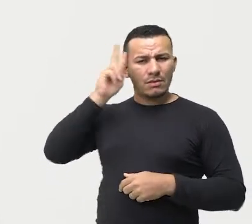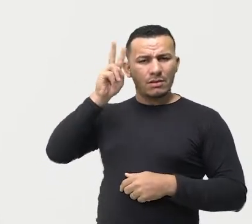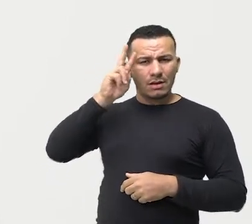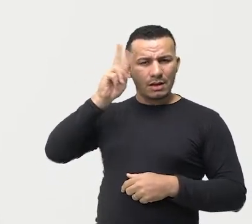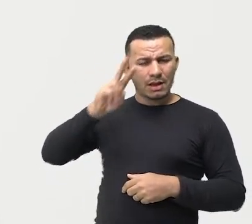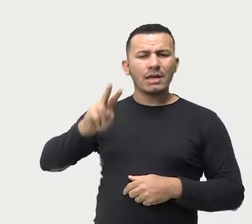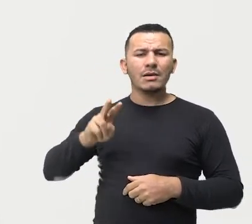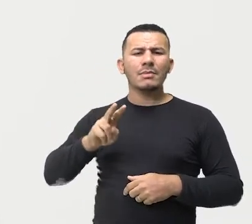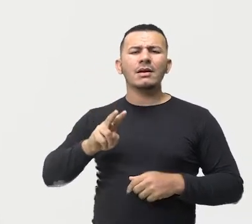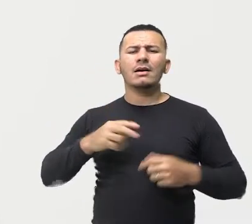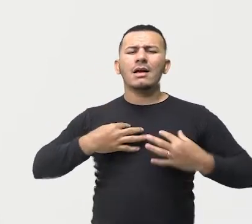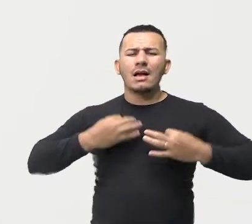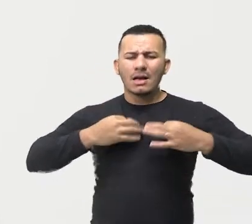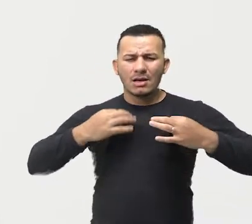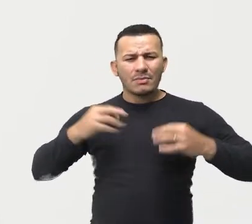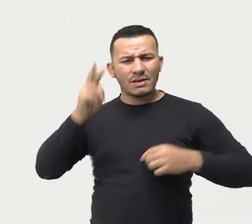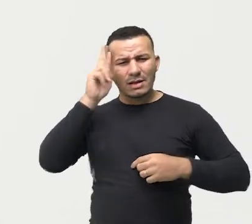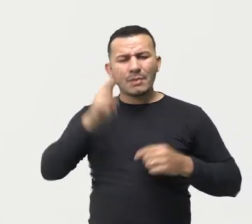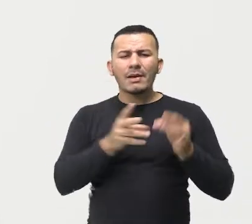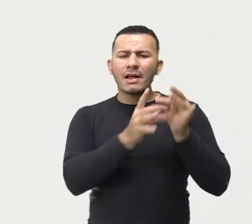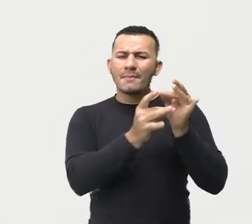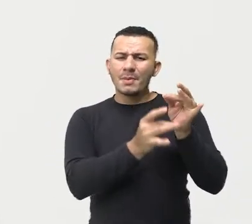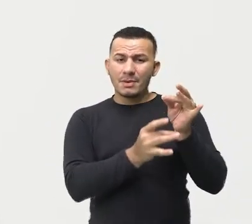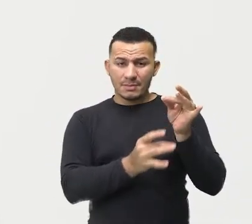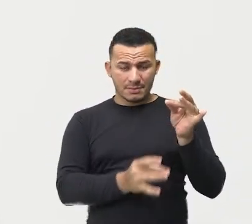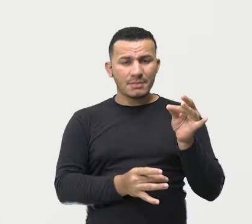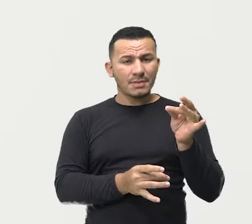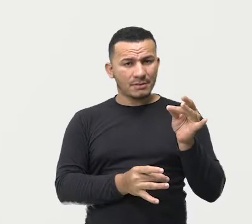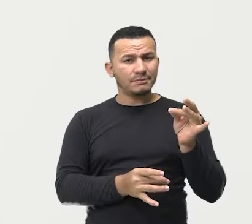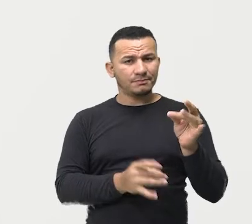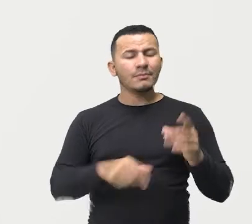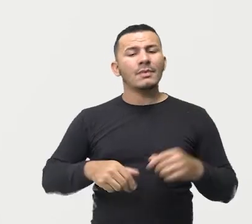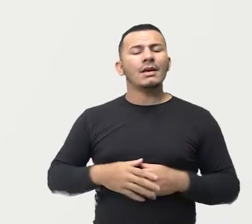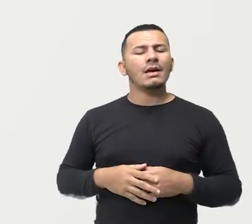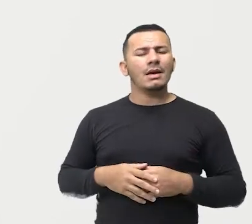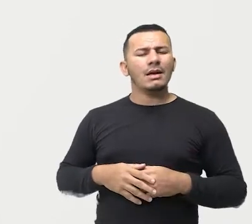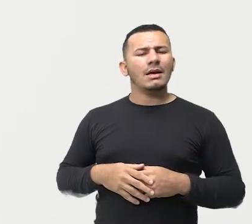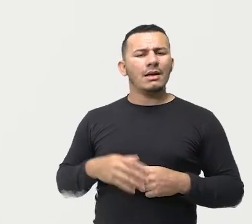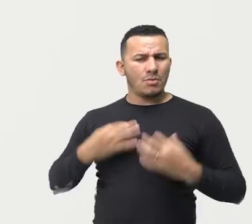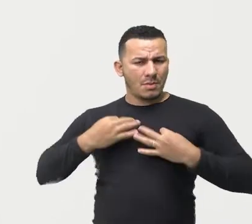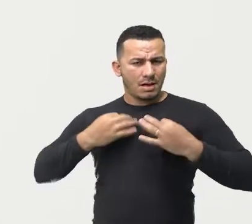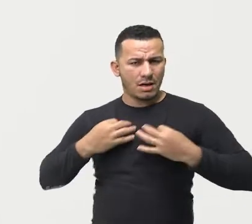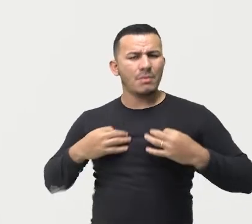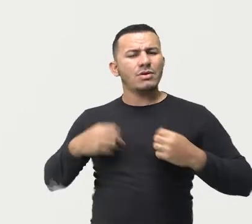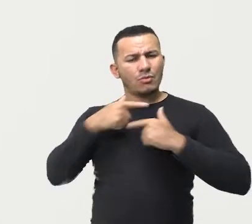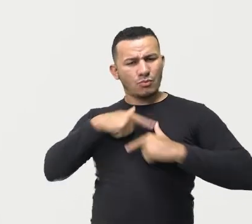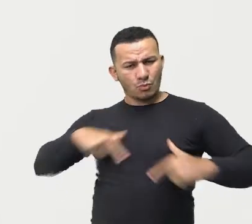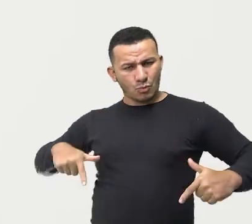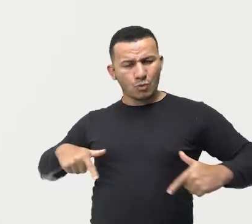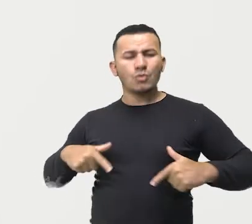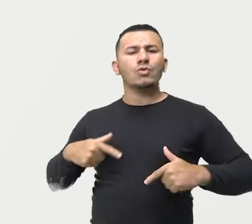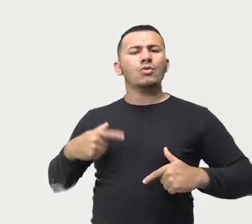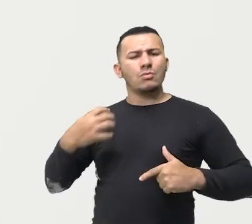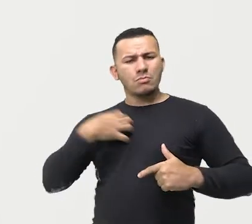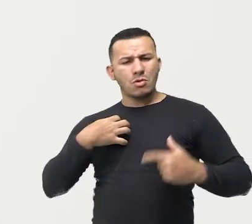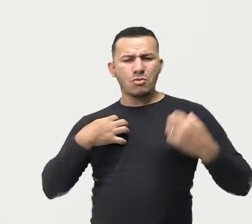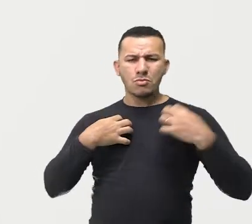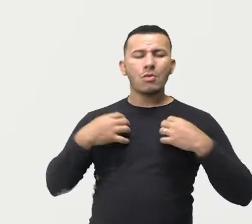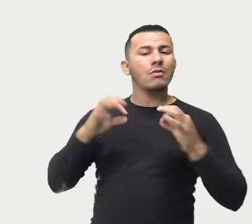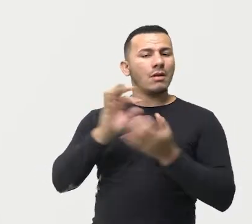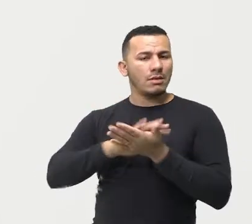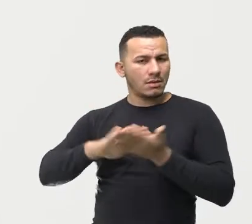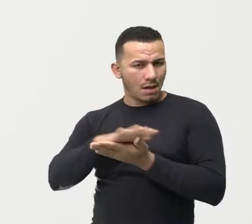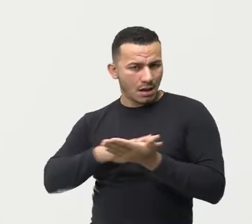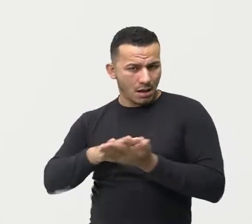falou de como era o objeto a camisa que ela viu no site uma camisa lisa sem imagem ou estampa